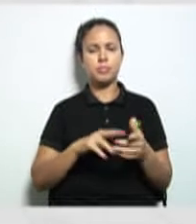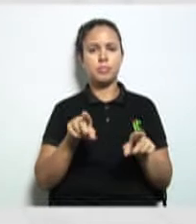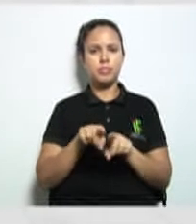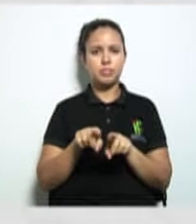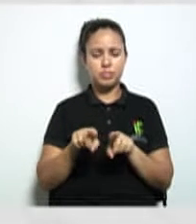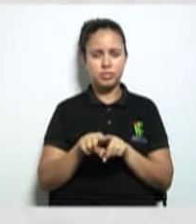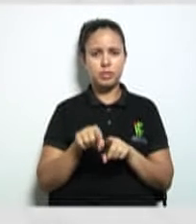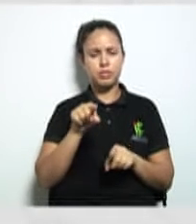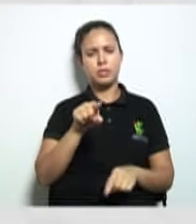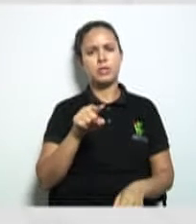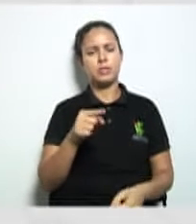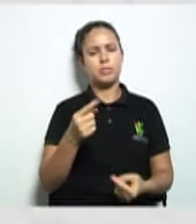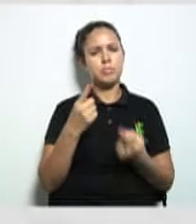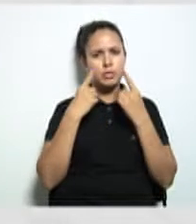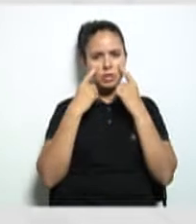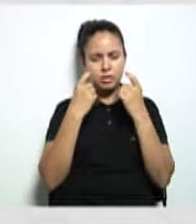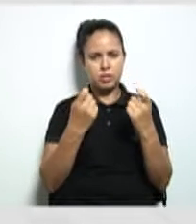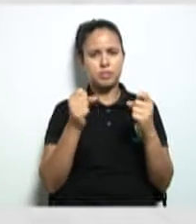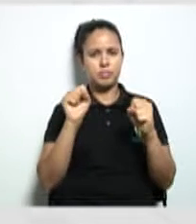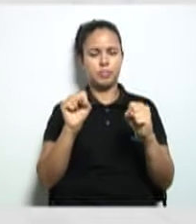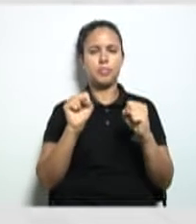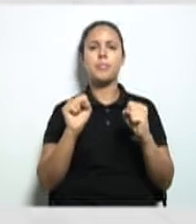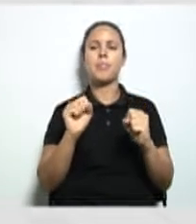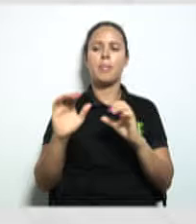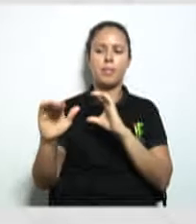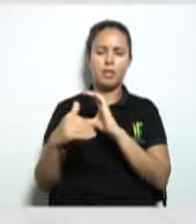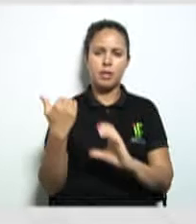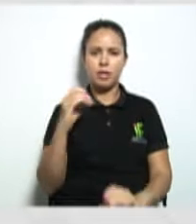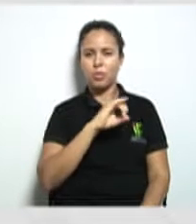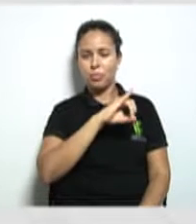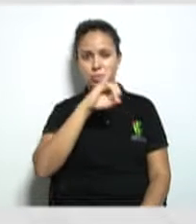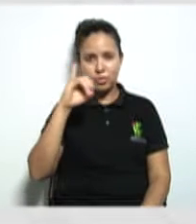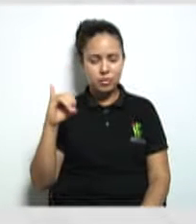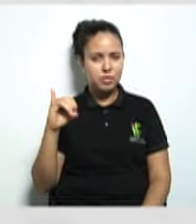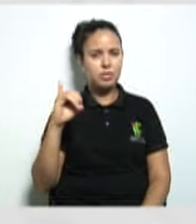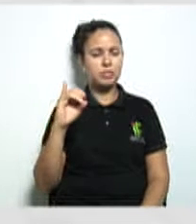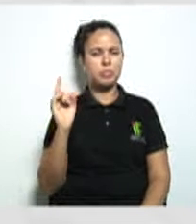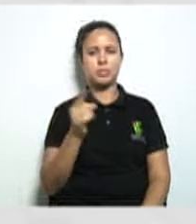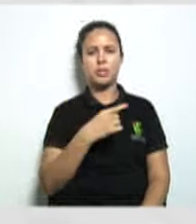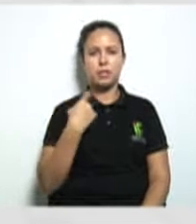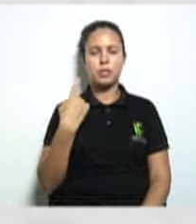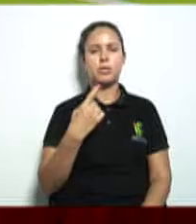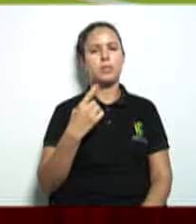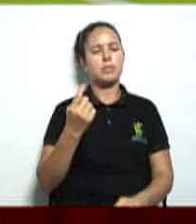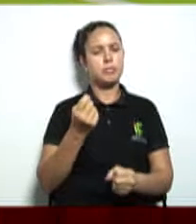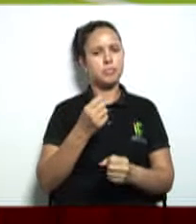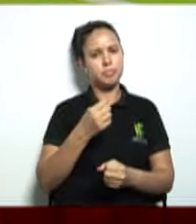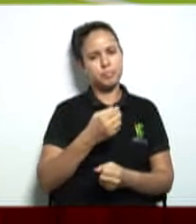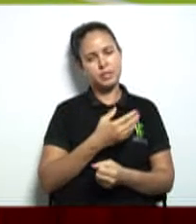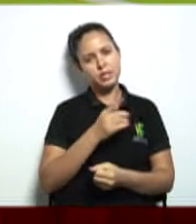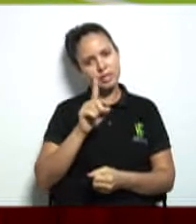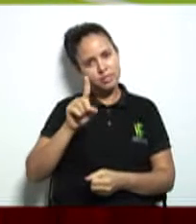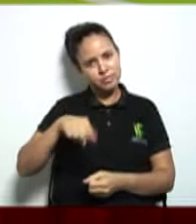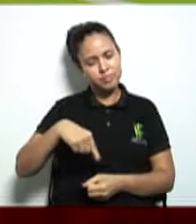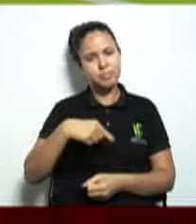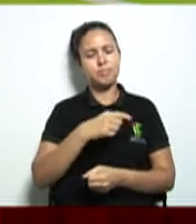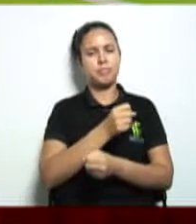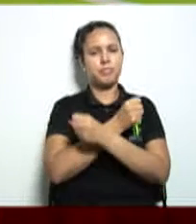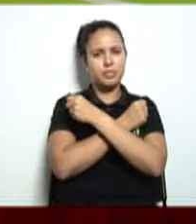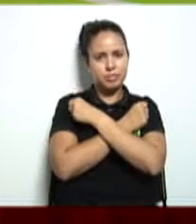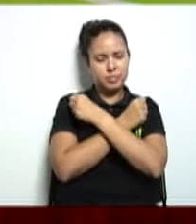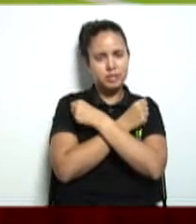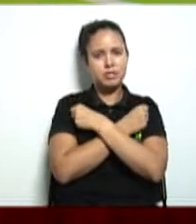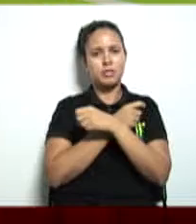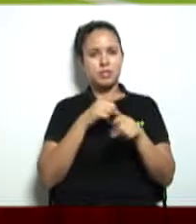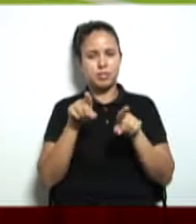também, quem tiver interesse, pode mandar um oi aqui para a gente, que a gente vai ter o maior prazer em mandar um abraço, mandar os parabéns para aqueles alunos